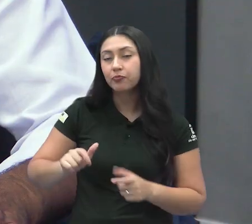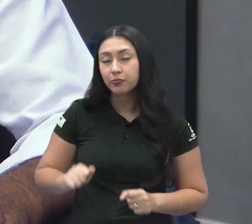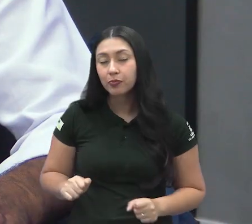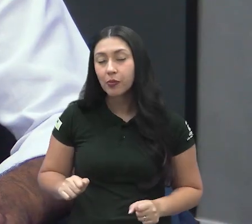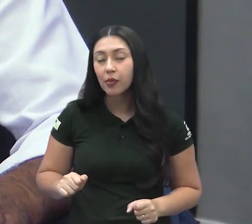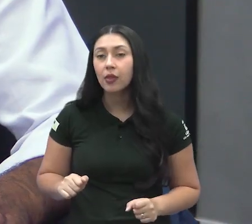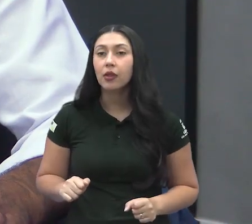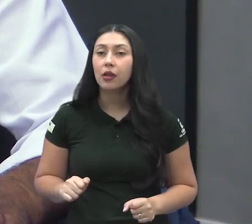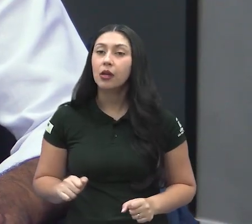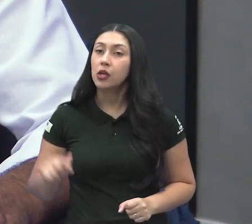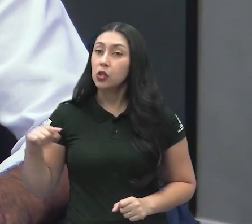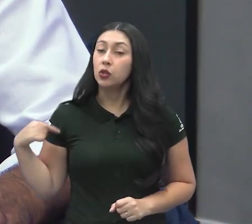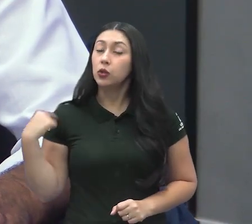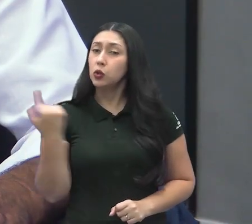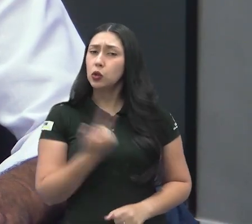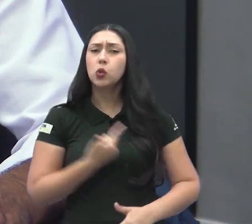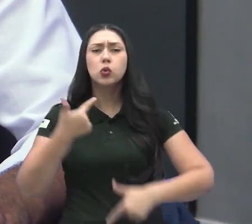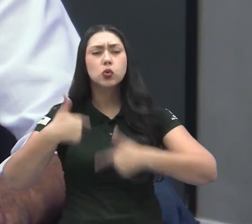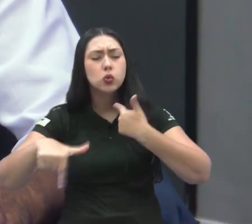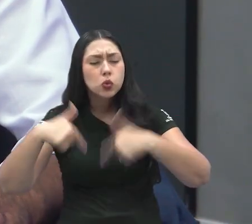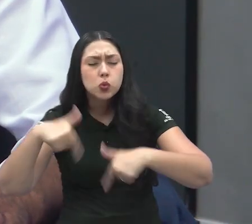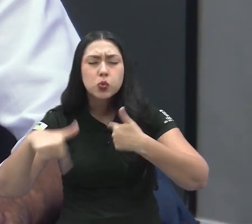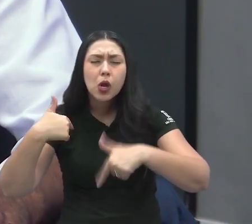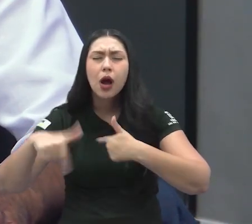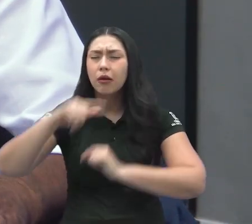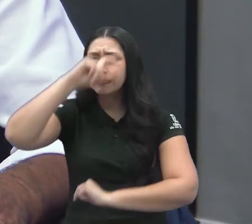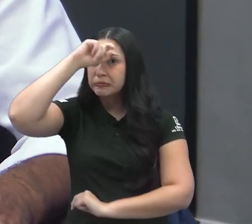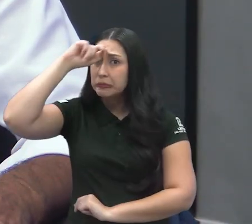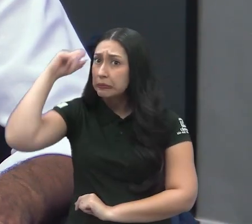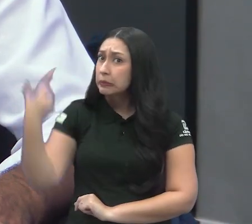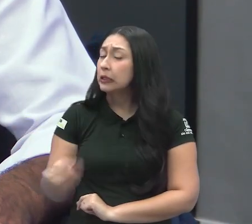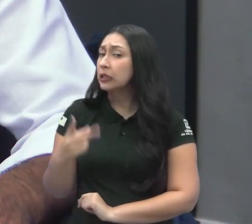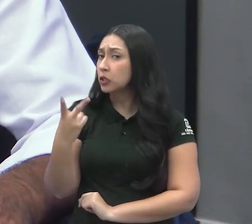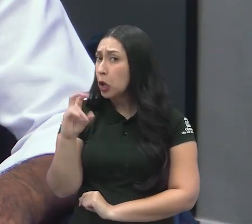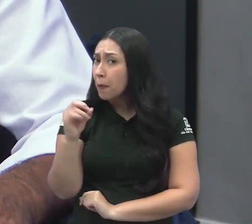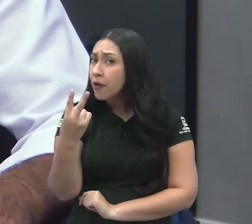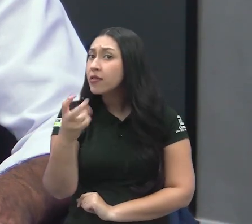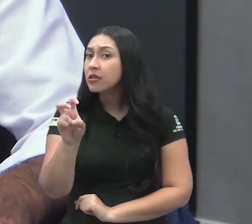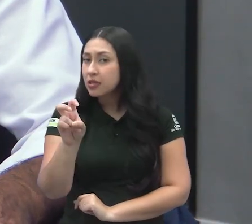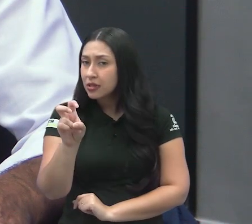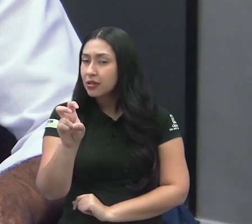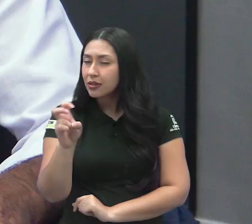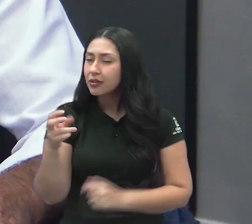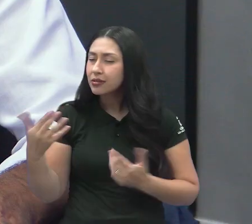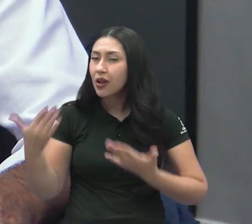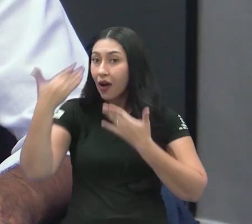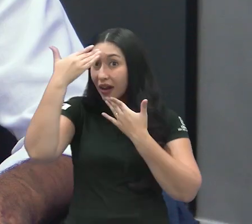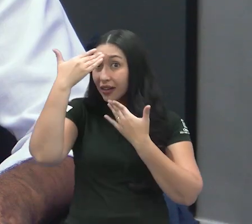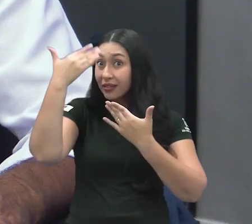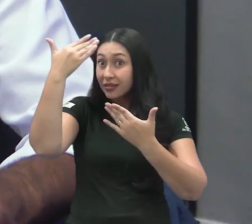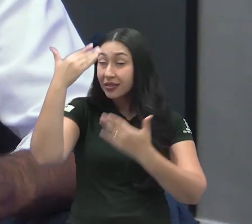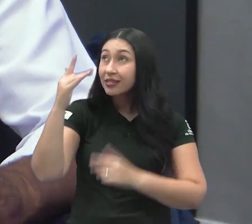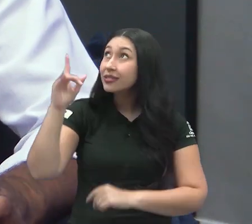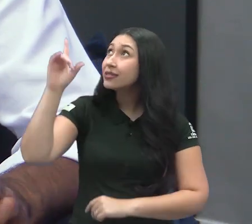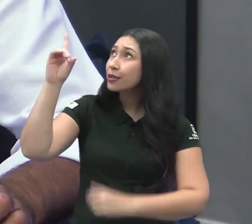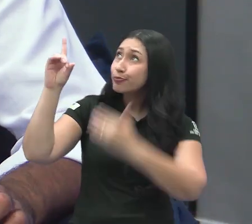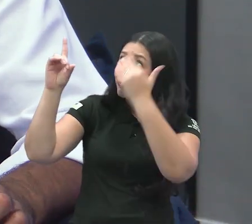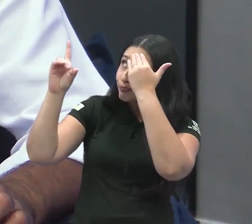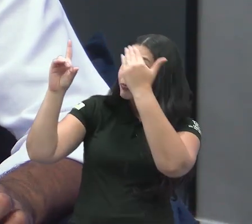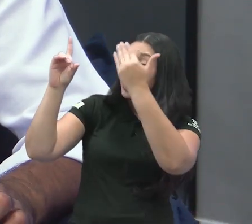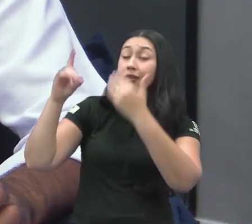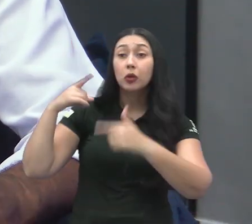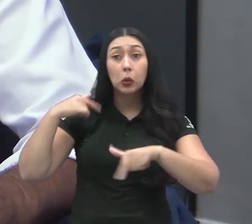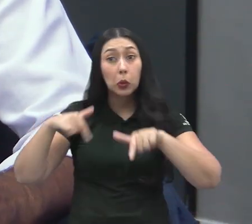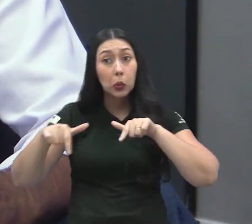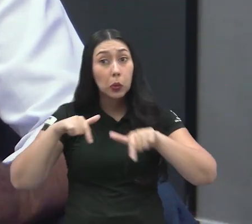problemas. E a gente trabalhou bastante no ano de 2025, eu só tenho que agradecer a Deus por tanto trabalho que a